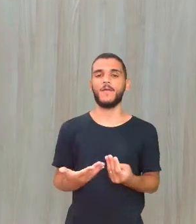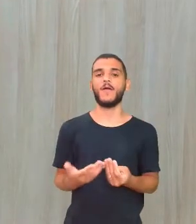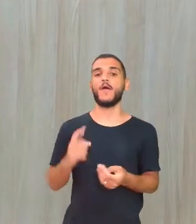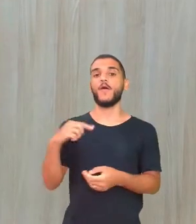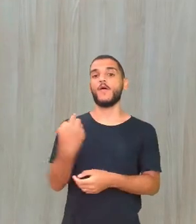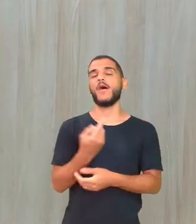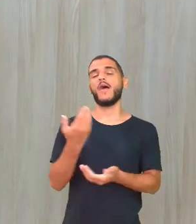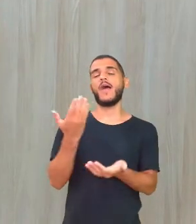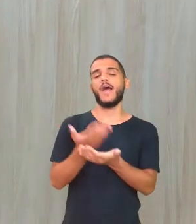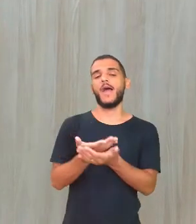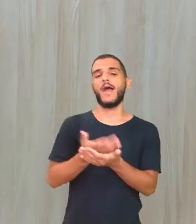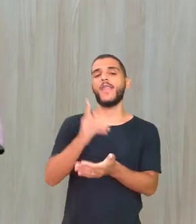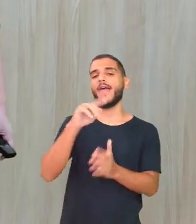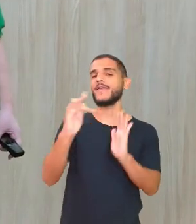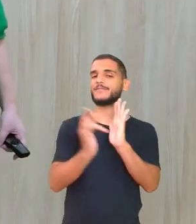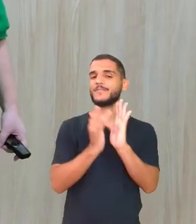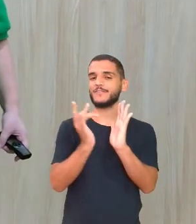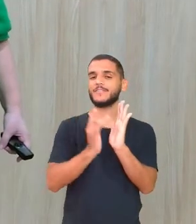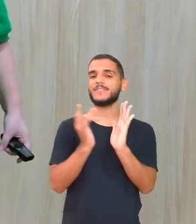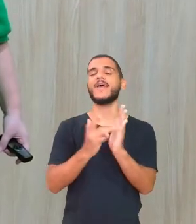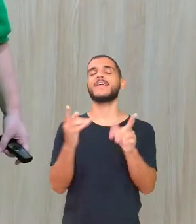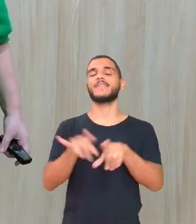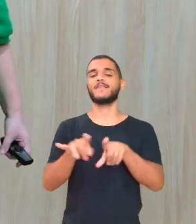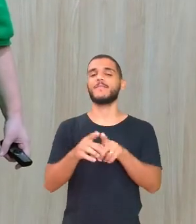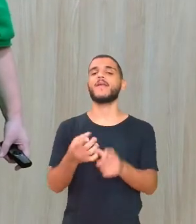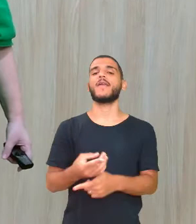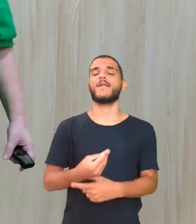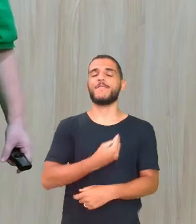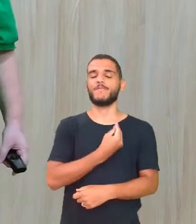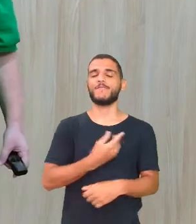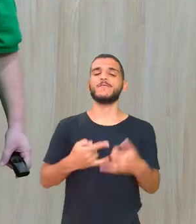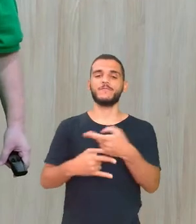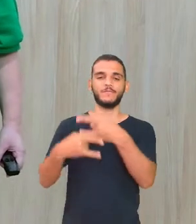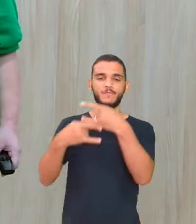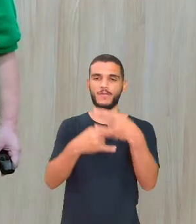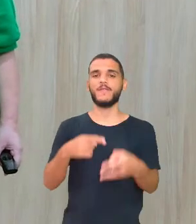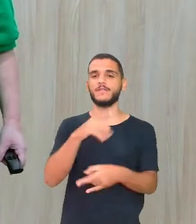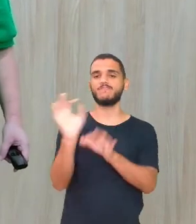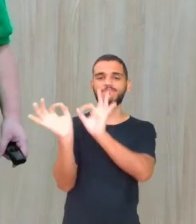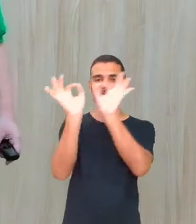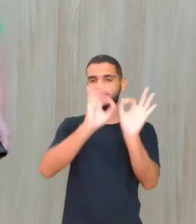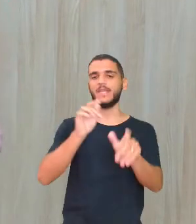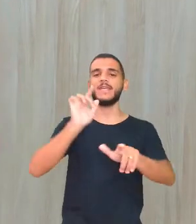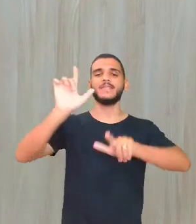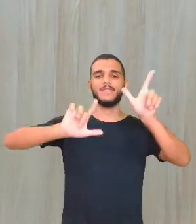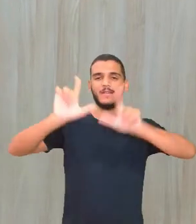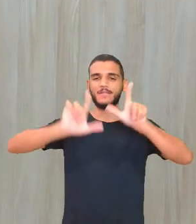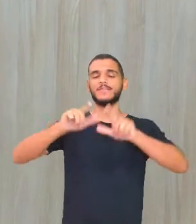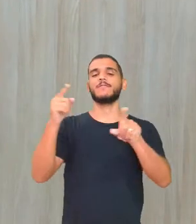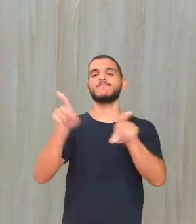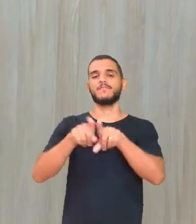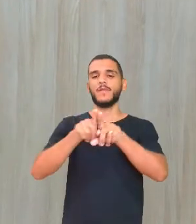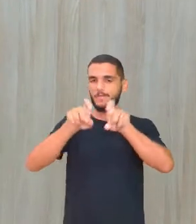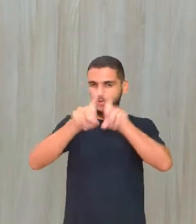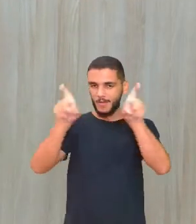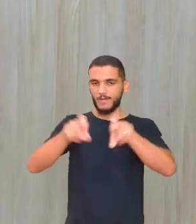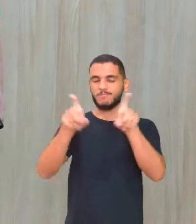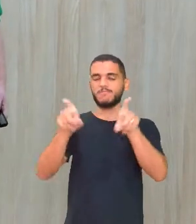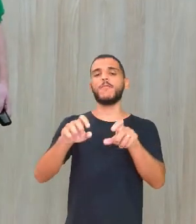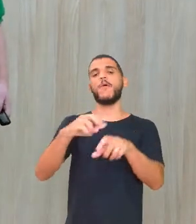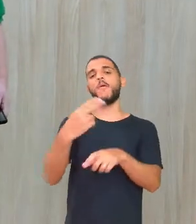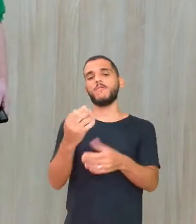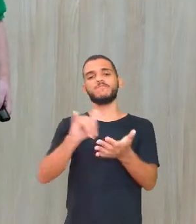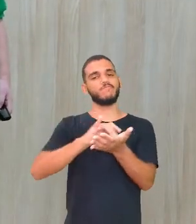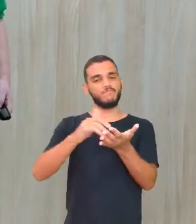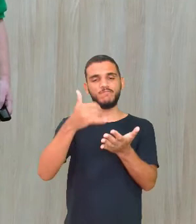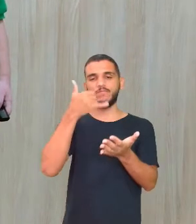aulas são digitais, ao vivo. Aqui você pode assistir pela televisão, pelo seu computador ou pelo seu